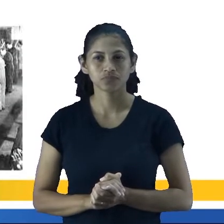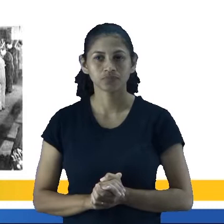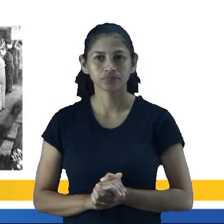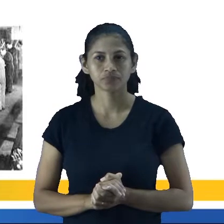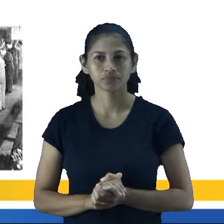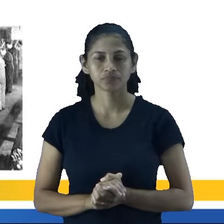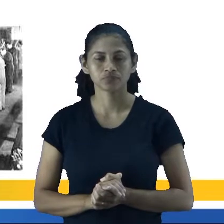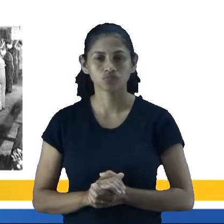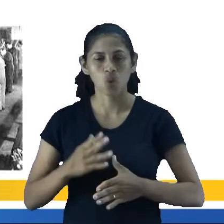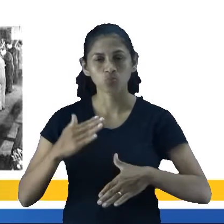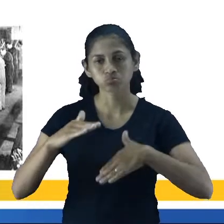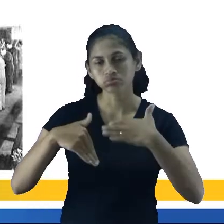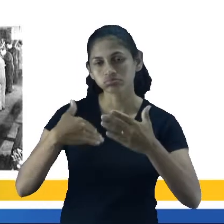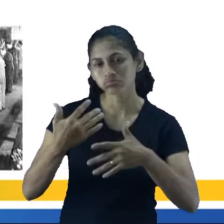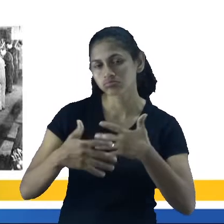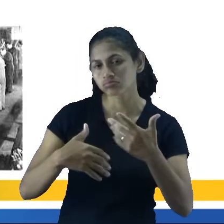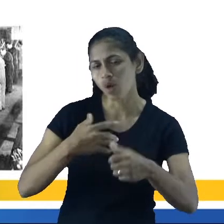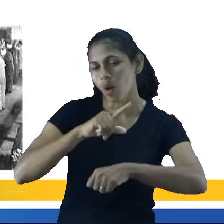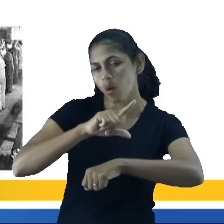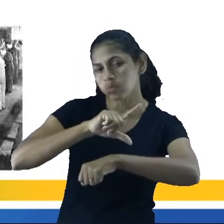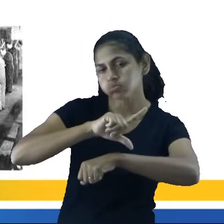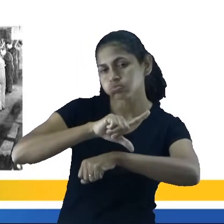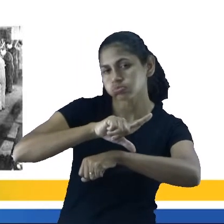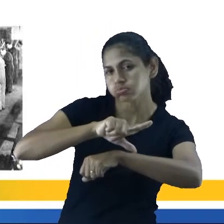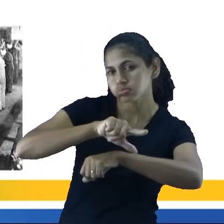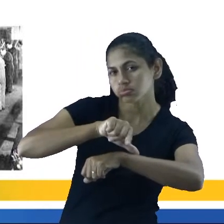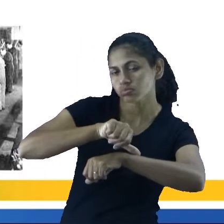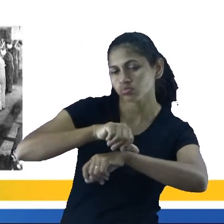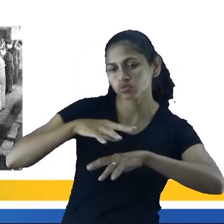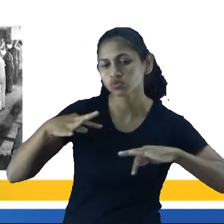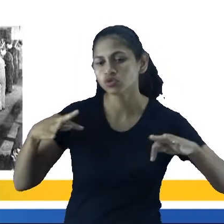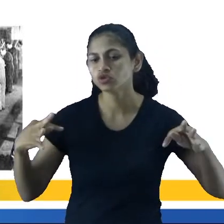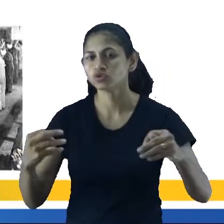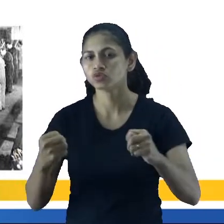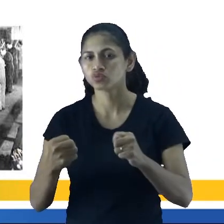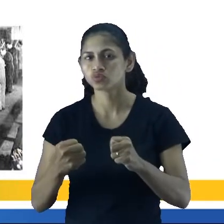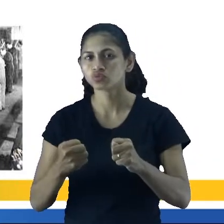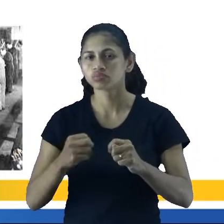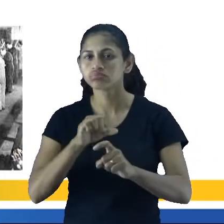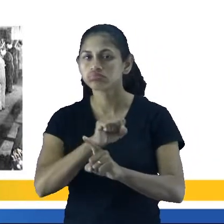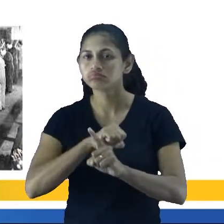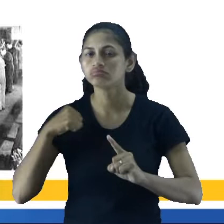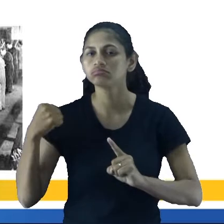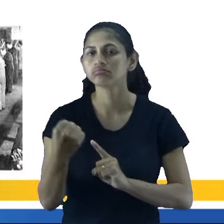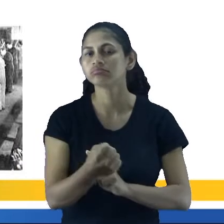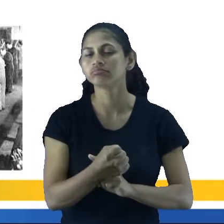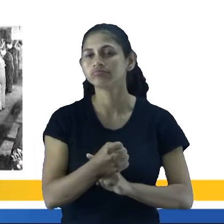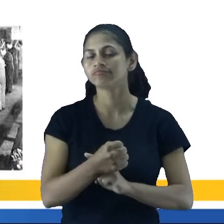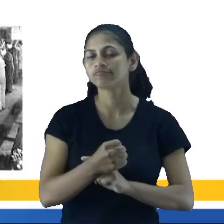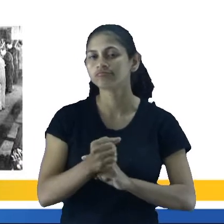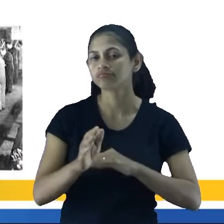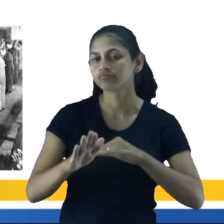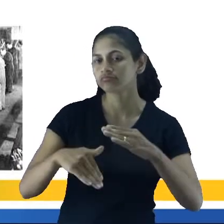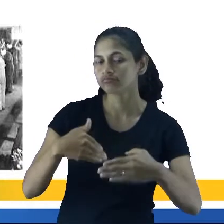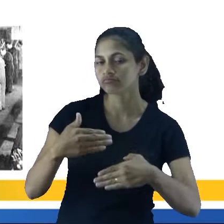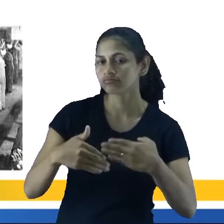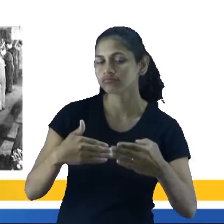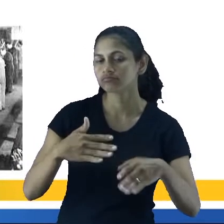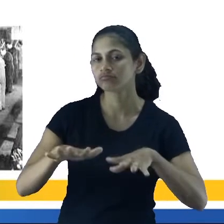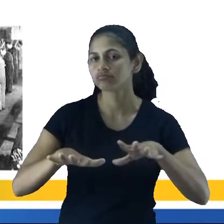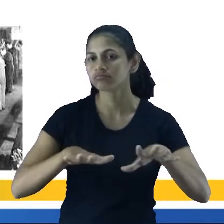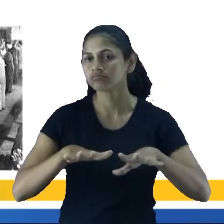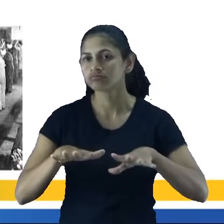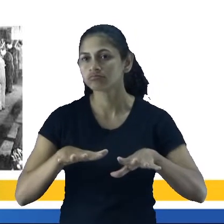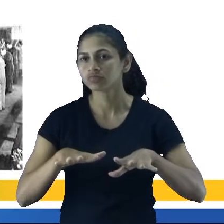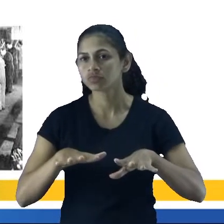Ao longo do tempo, todas as sociedades do mundo que passaram pelo processo de industrialização